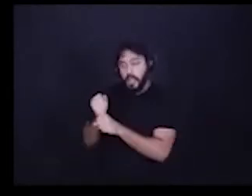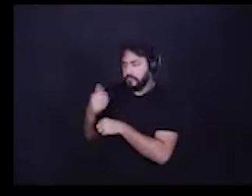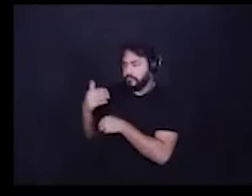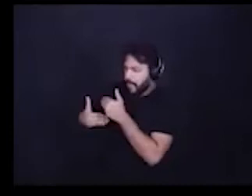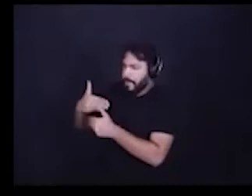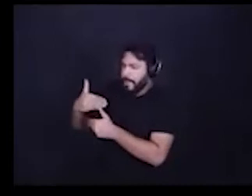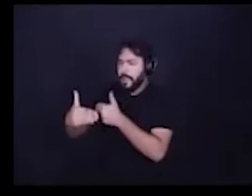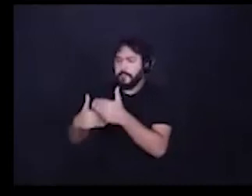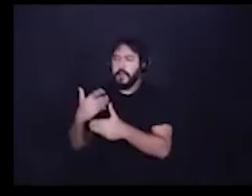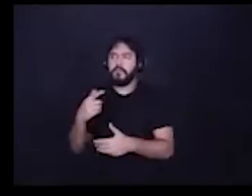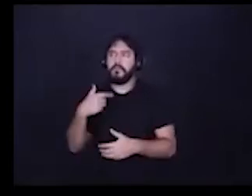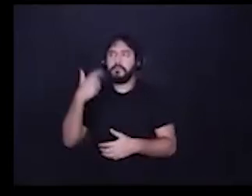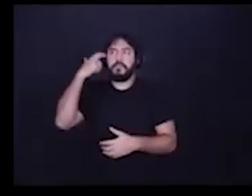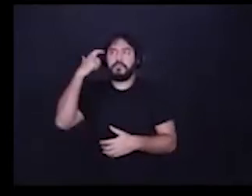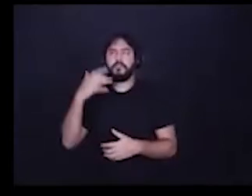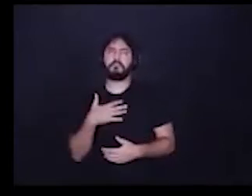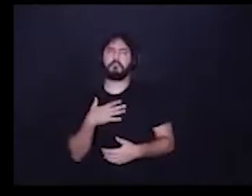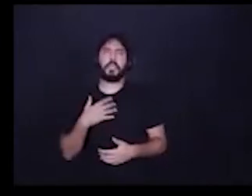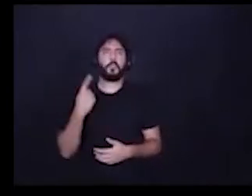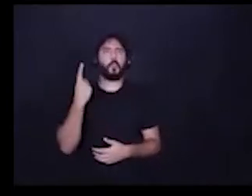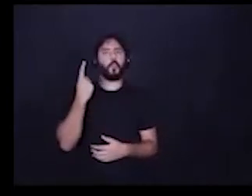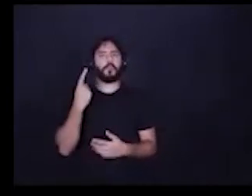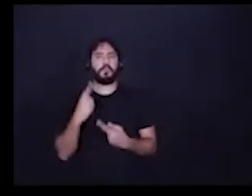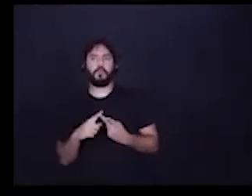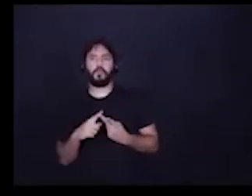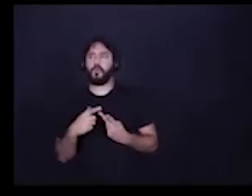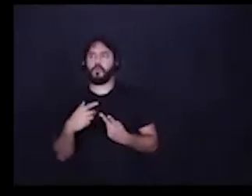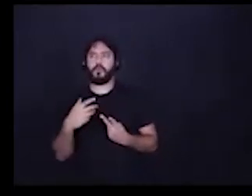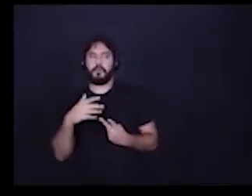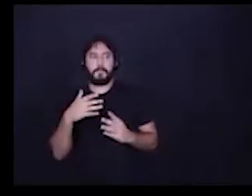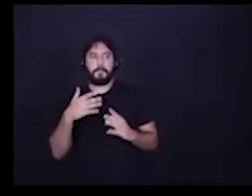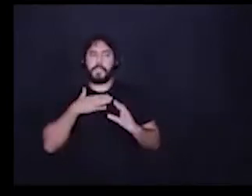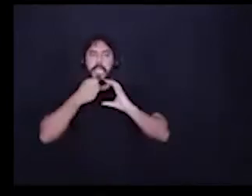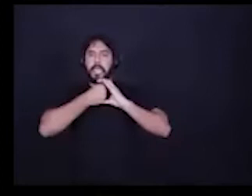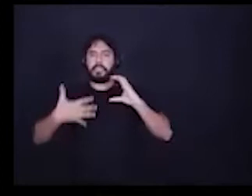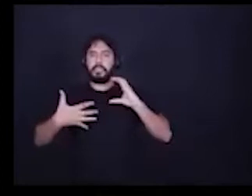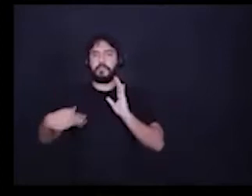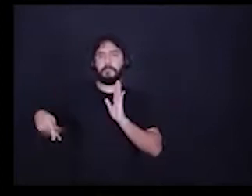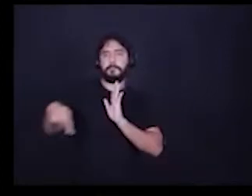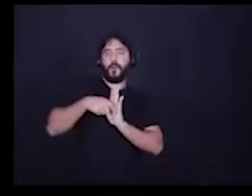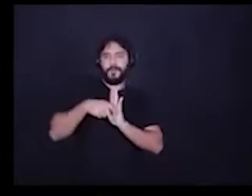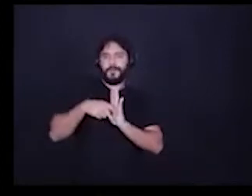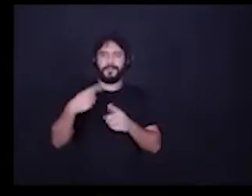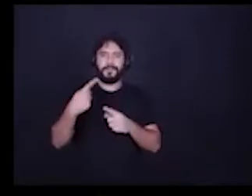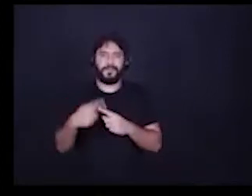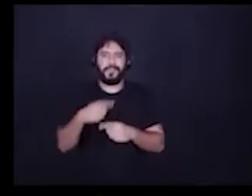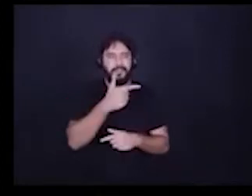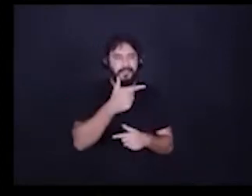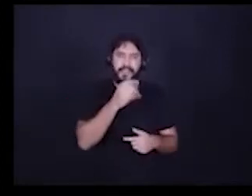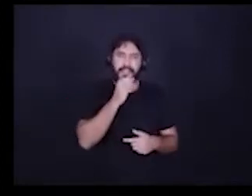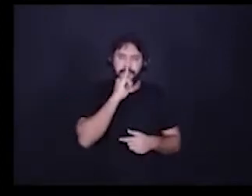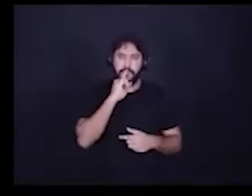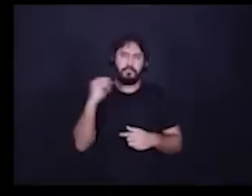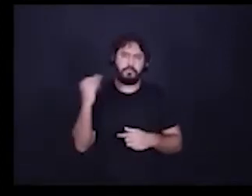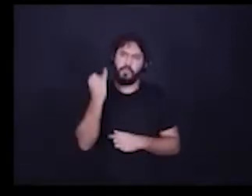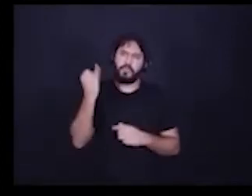me fazia singular, único, ou o que me deixava confortável, na verdade. Porque mais do que essas outras palavras, acho que o importante é a gente estar confortável